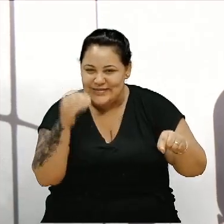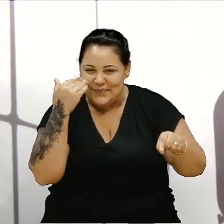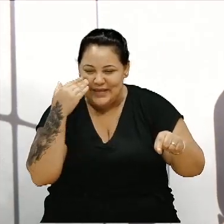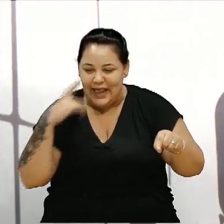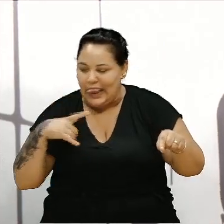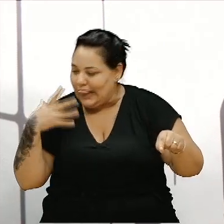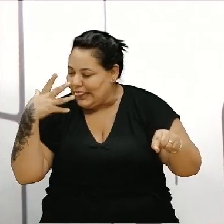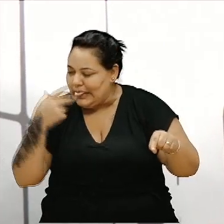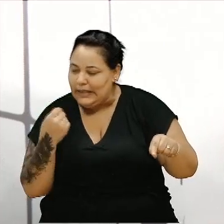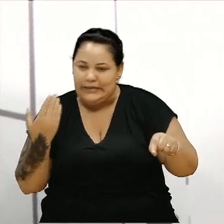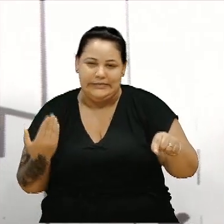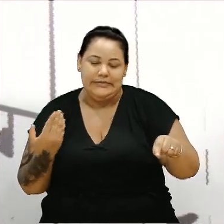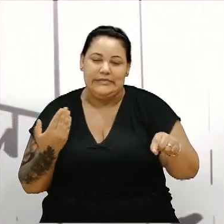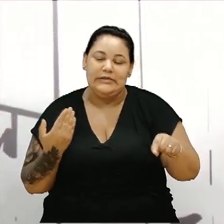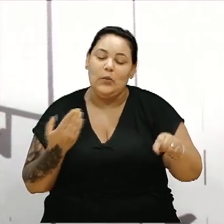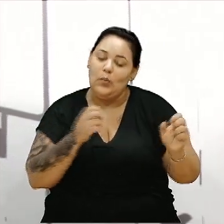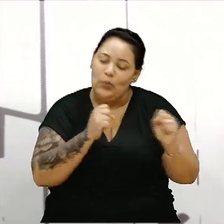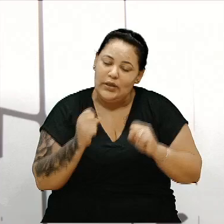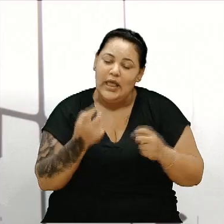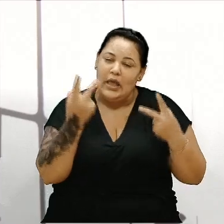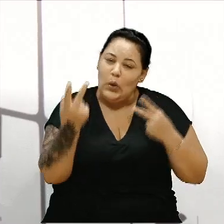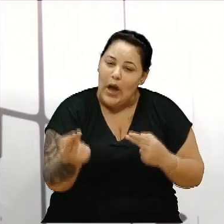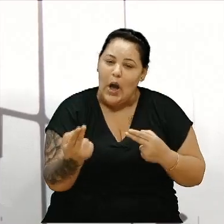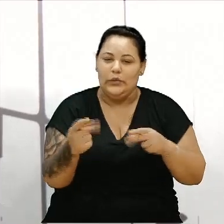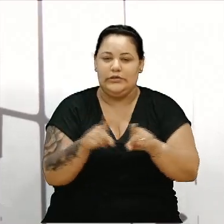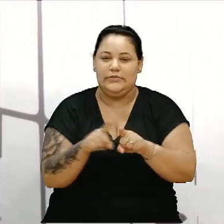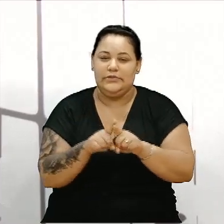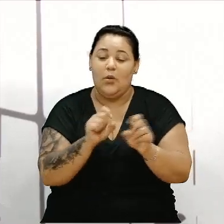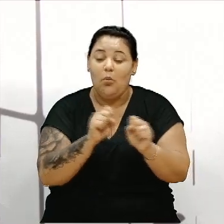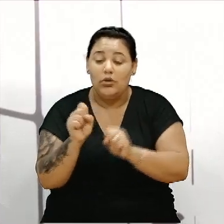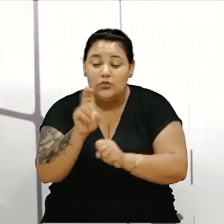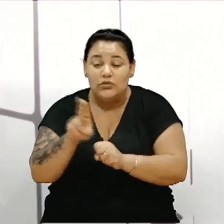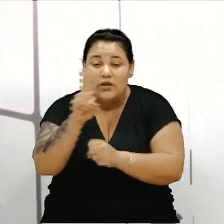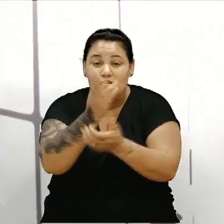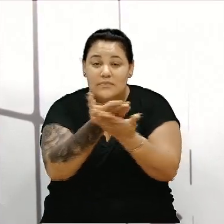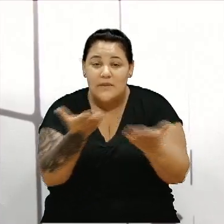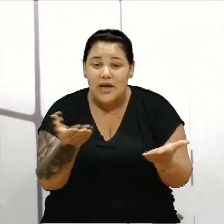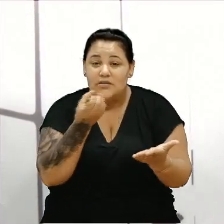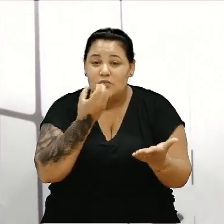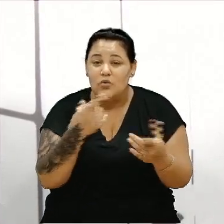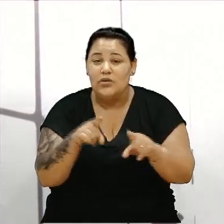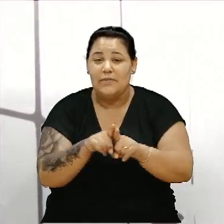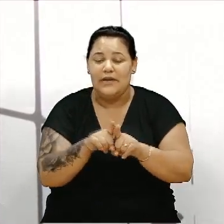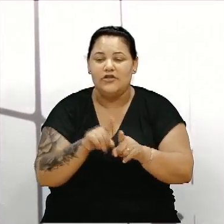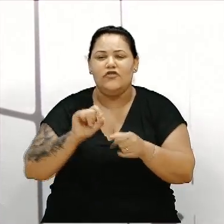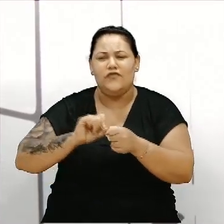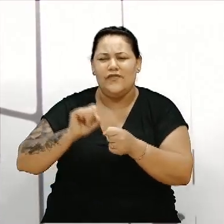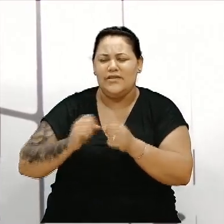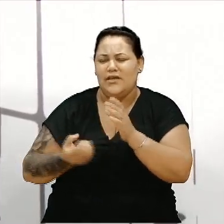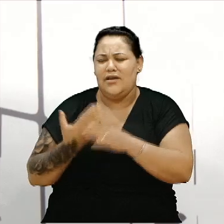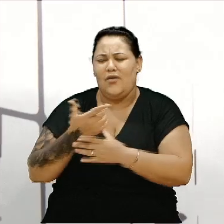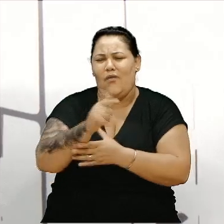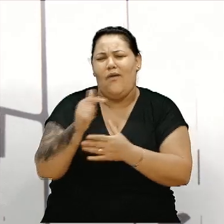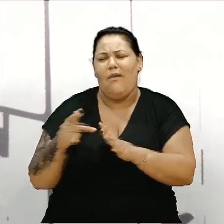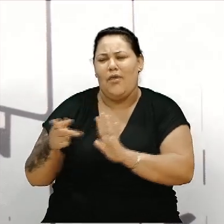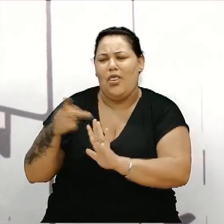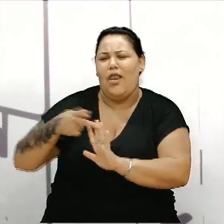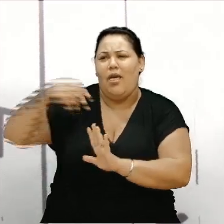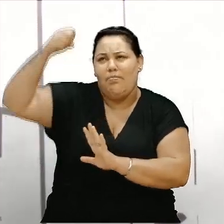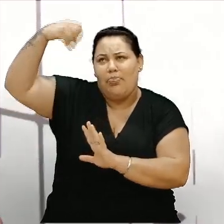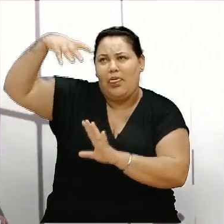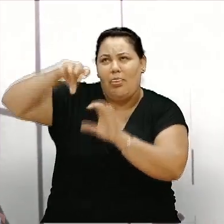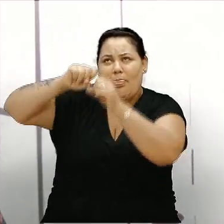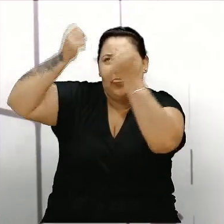poder usufruir desse espaço tão importante. Mas também fizemos muitos outros protocolos de lâmpadas queimadas,